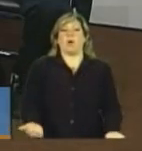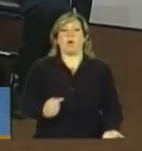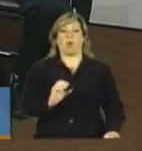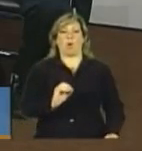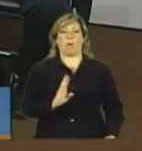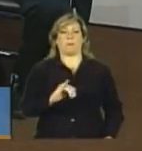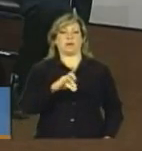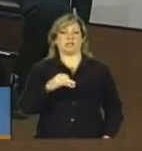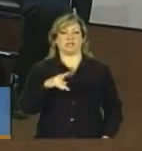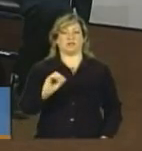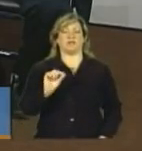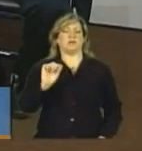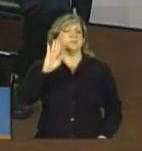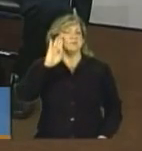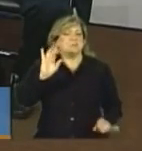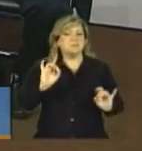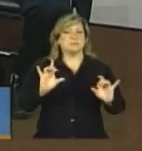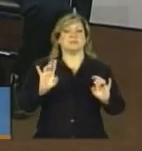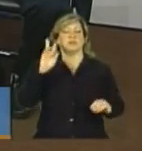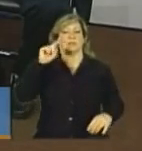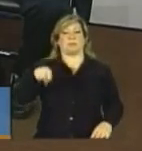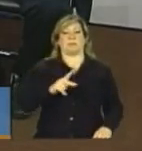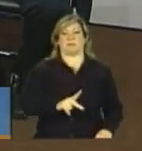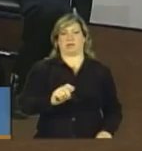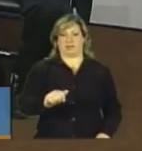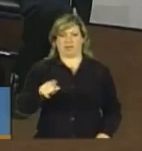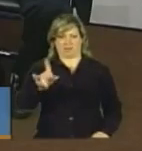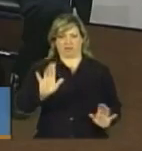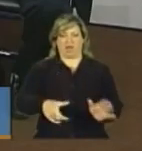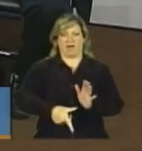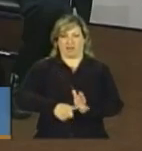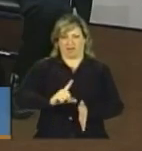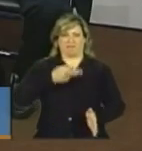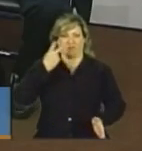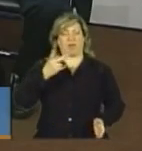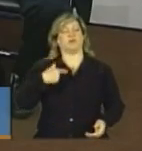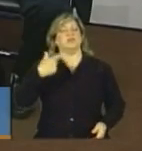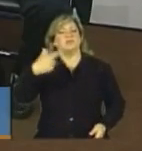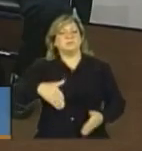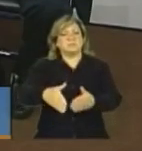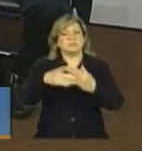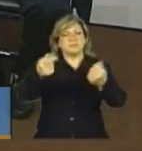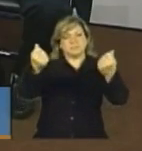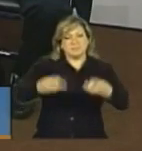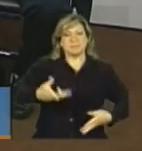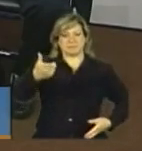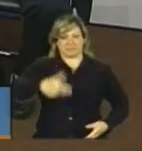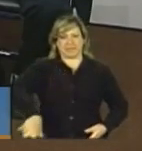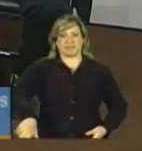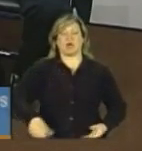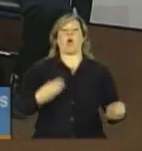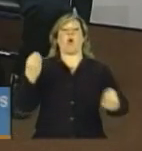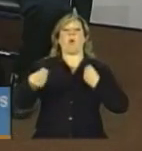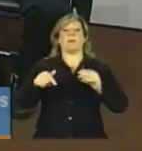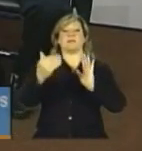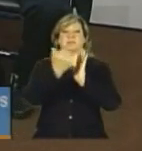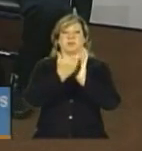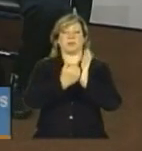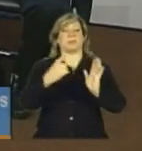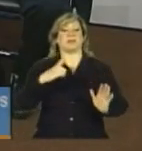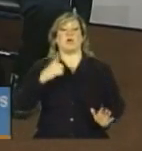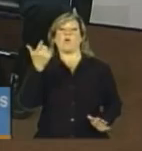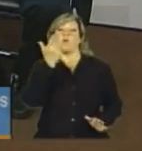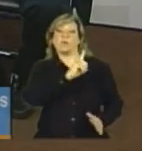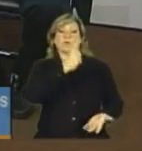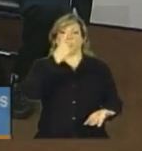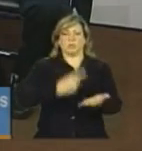específico do PAA, que a senhora já falou sobre isso um pouco no primeiro bloco, e como que esse programa tem conseguido cumprir a